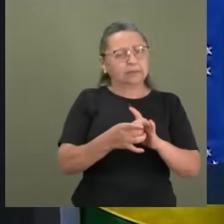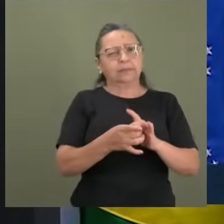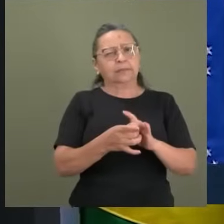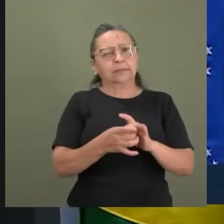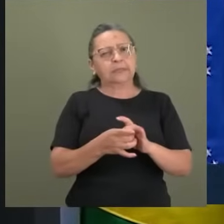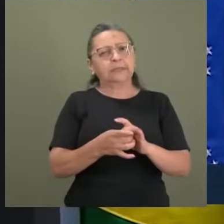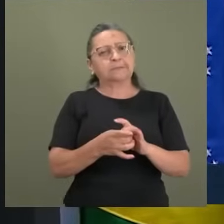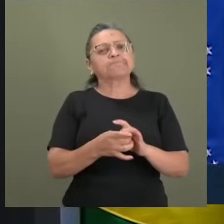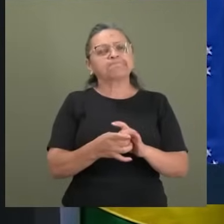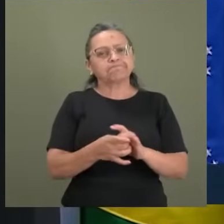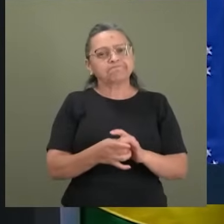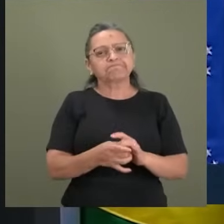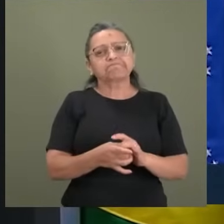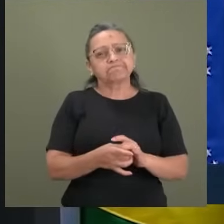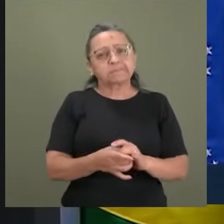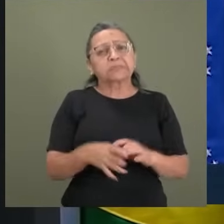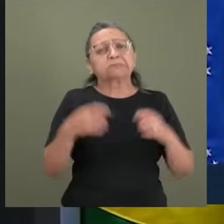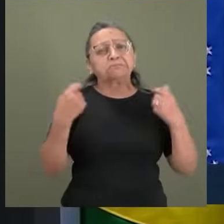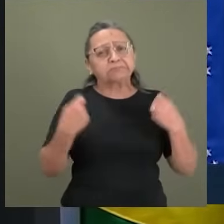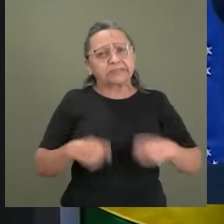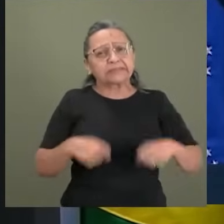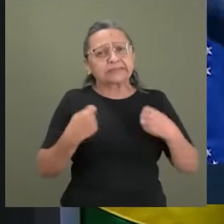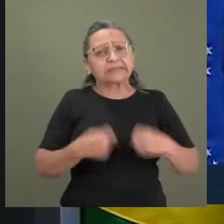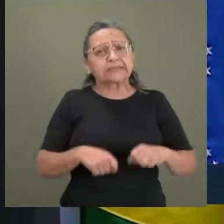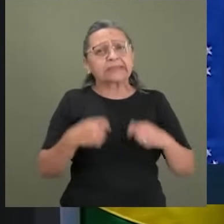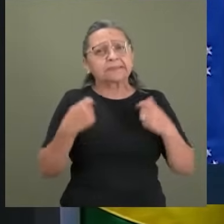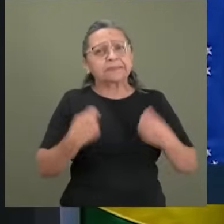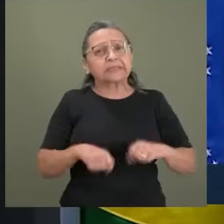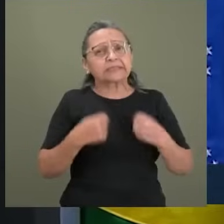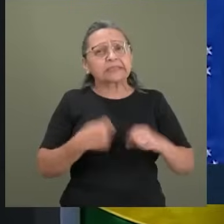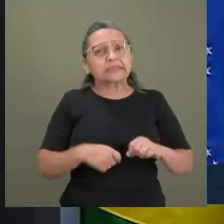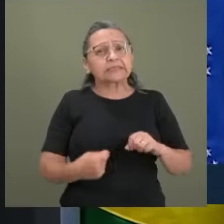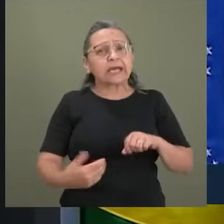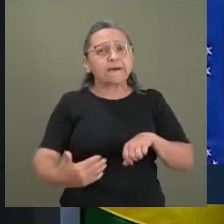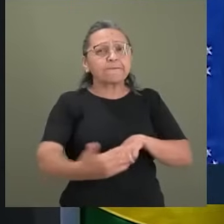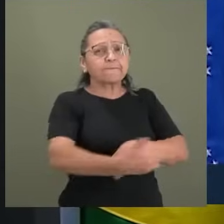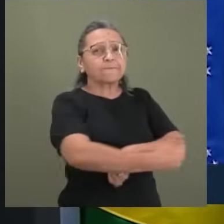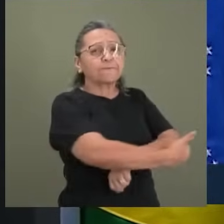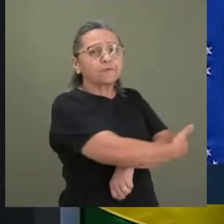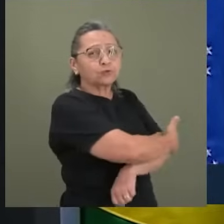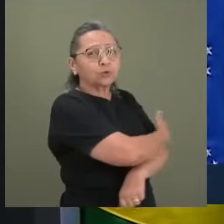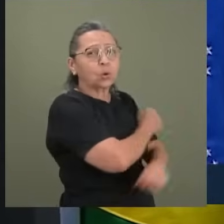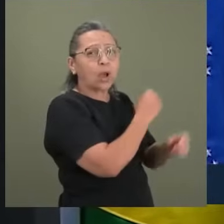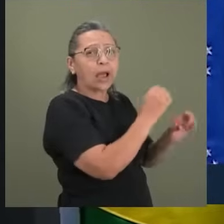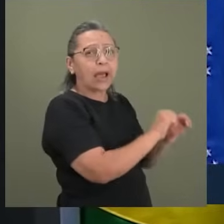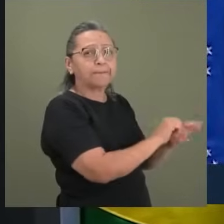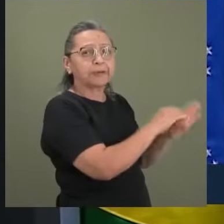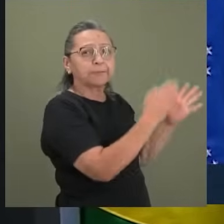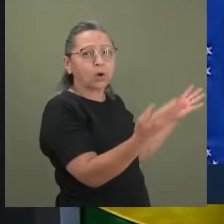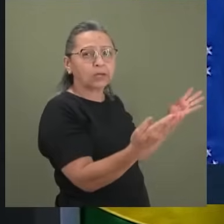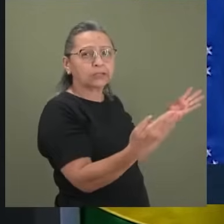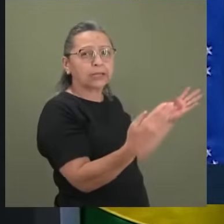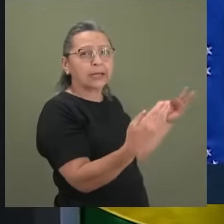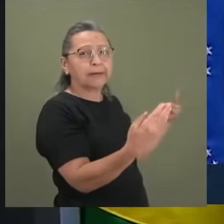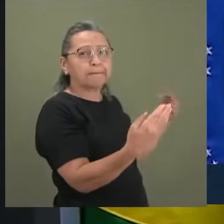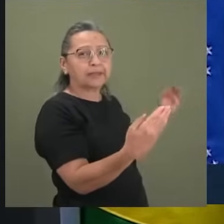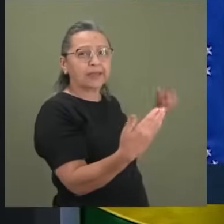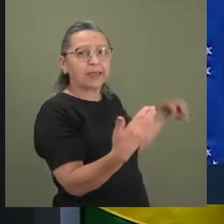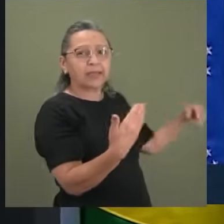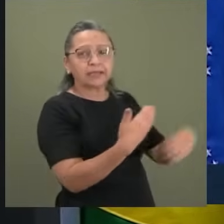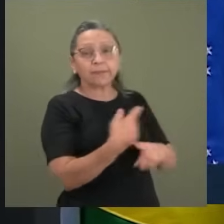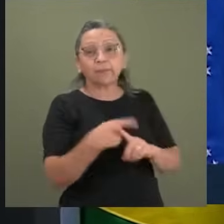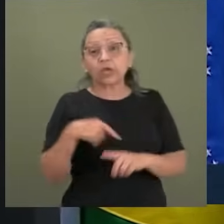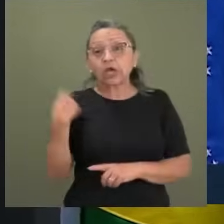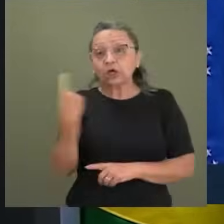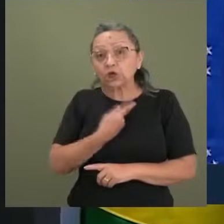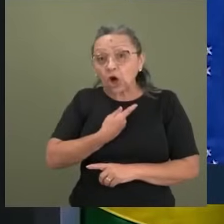para o PT entrar porque pela porta da frente sairemos todos nós um senador aqui